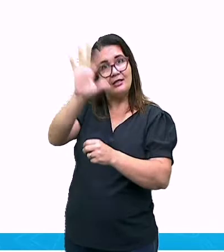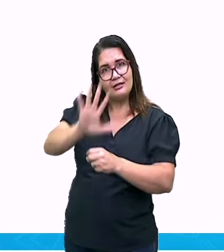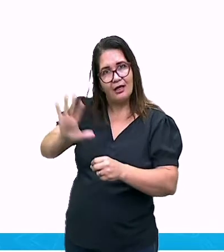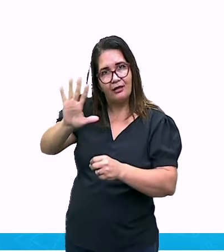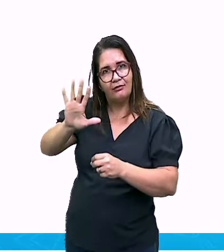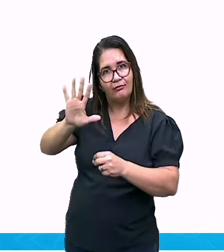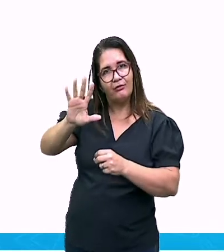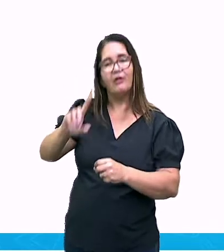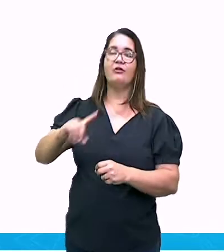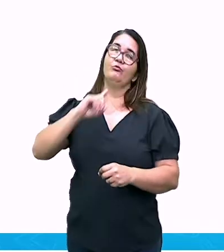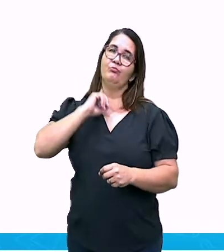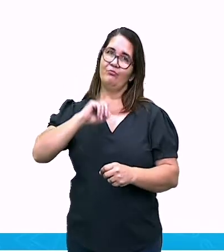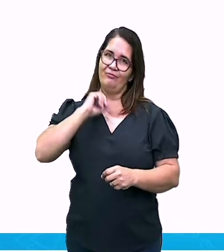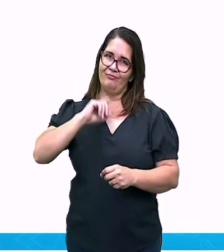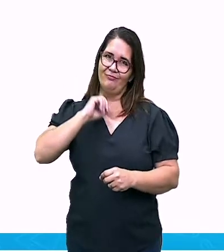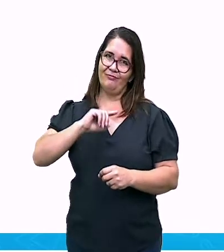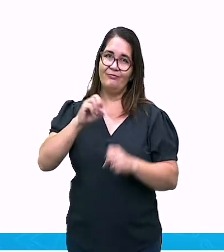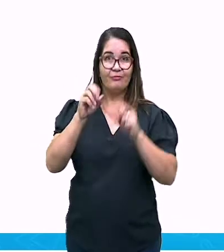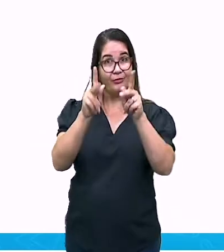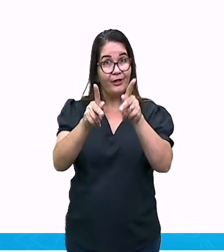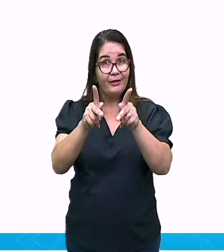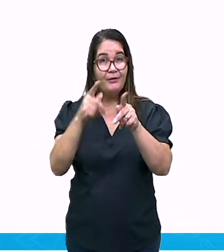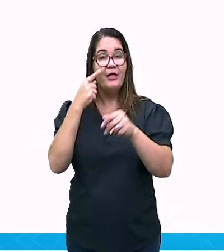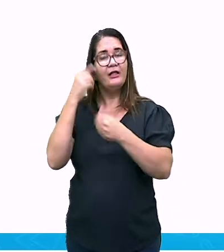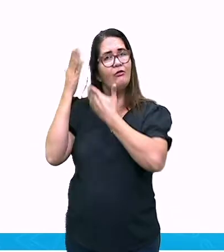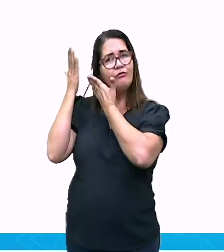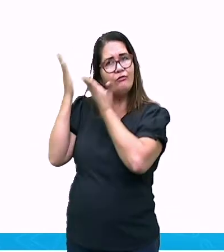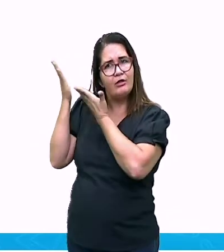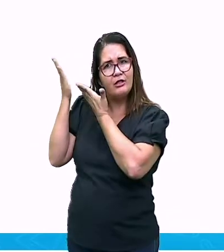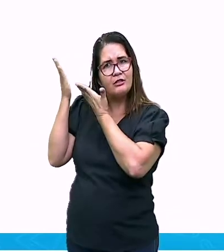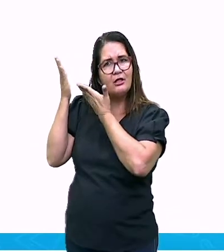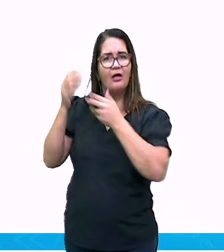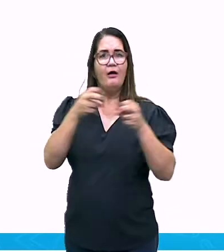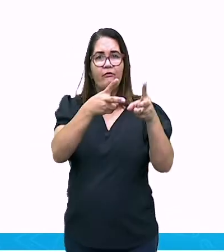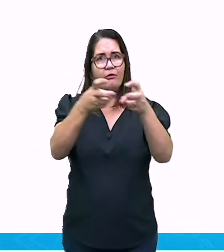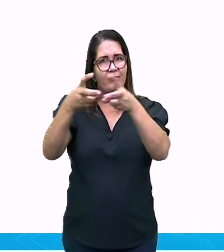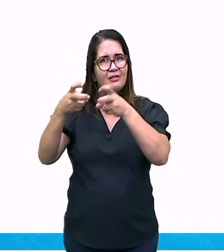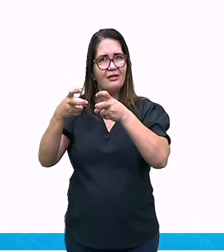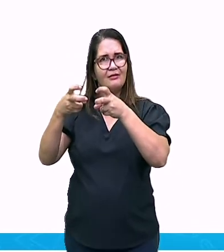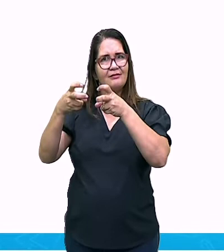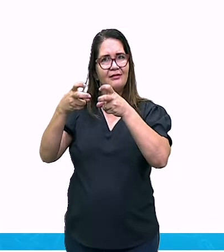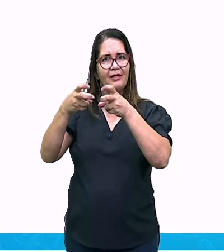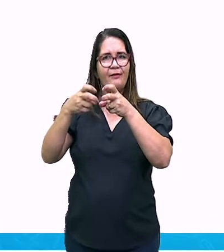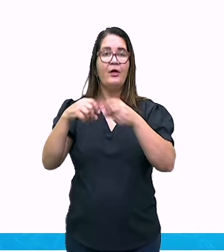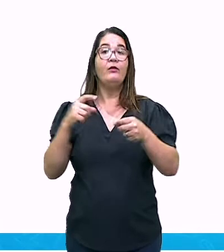vocês observarem, vários municípios juntos, formando, então, um estado.